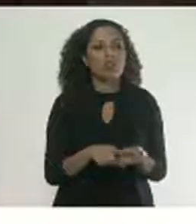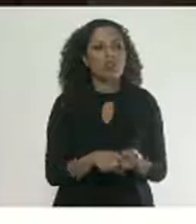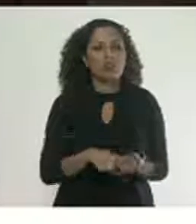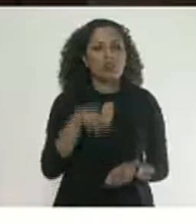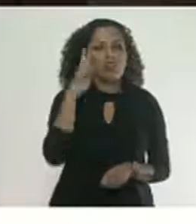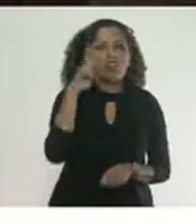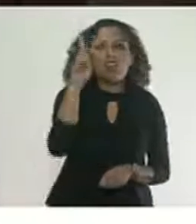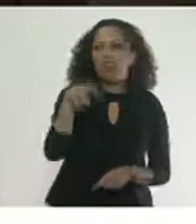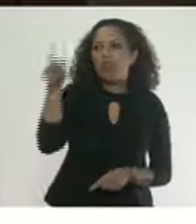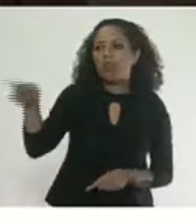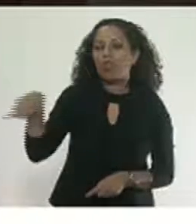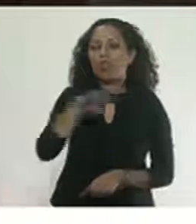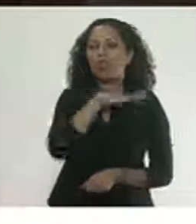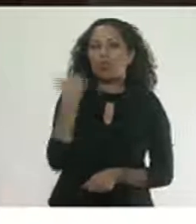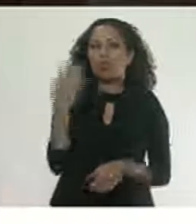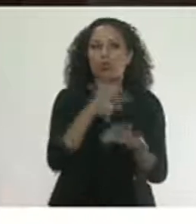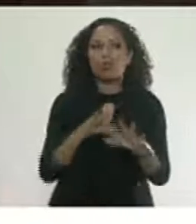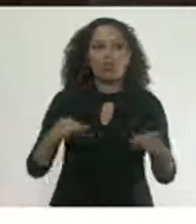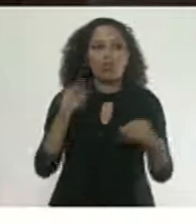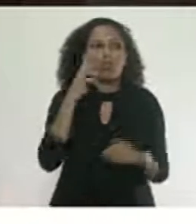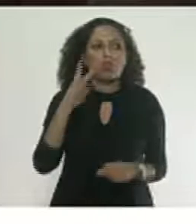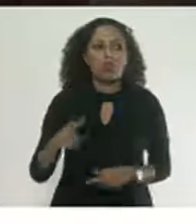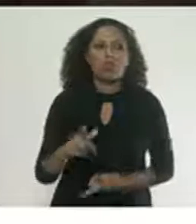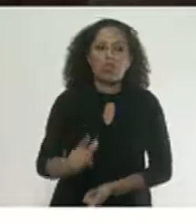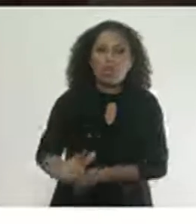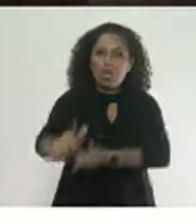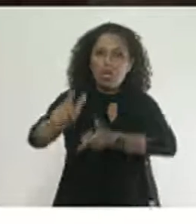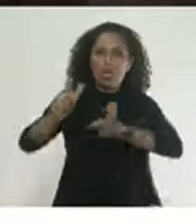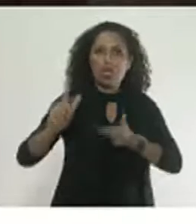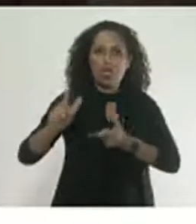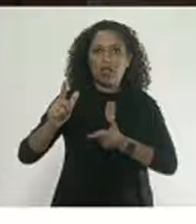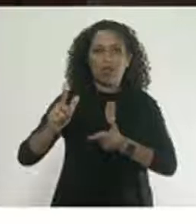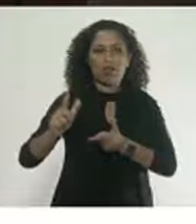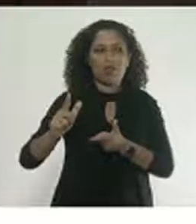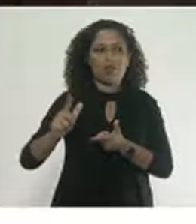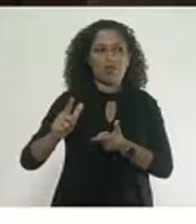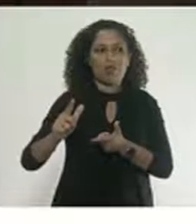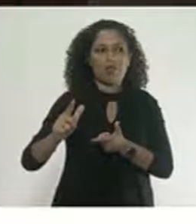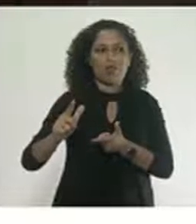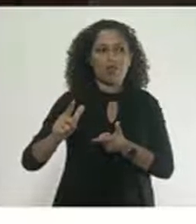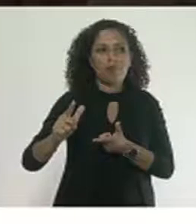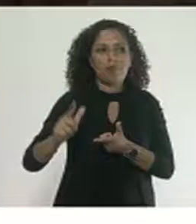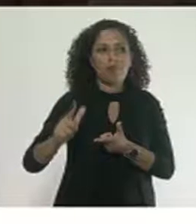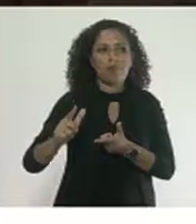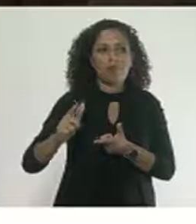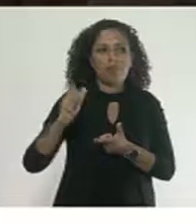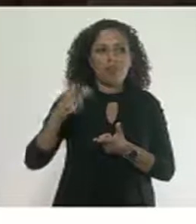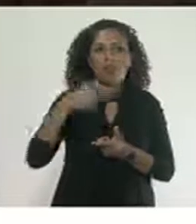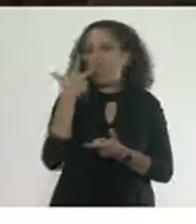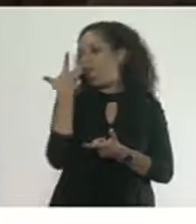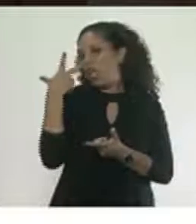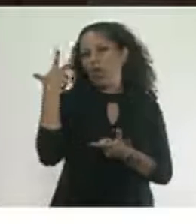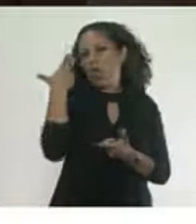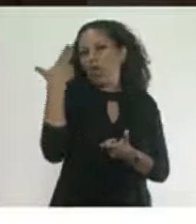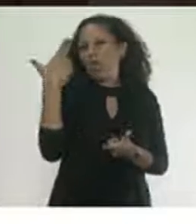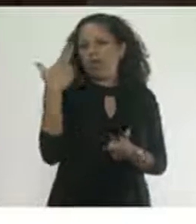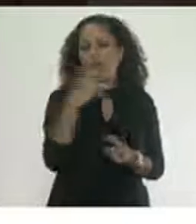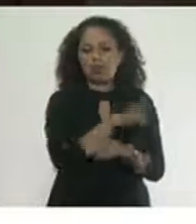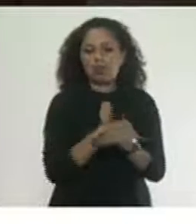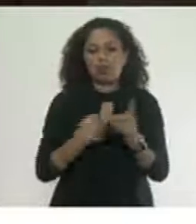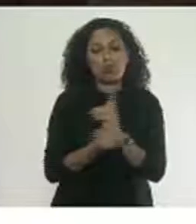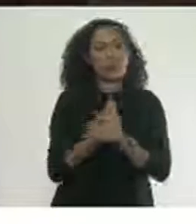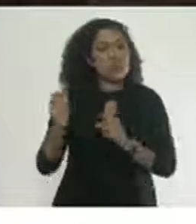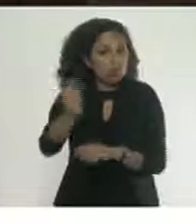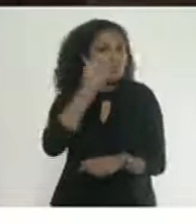essas mortes e o quanto que a arma de fogo está colocado como naturalizada na nossa sociedade é